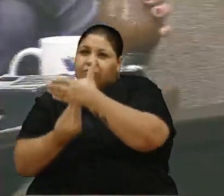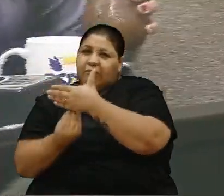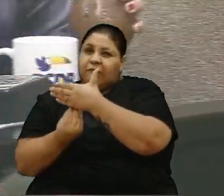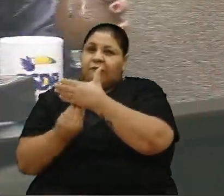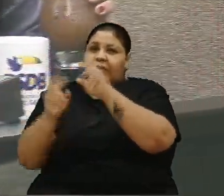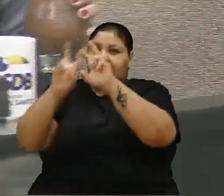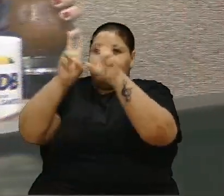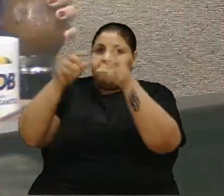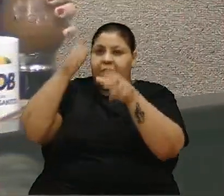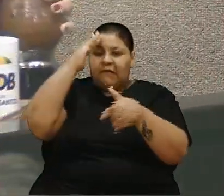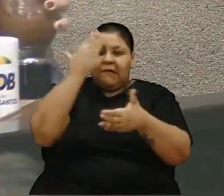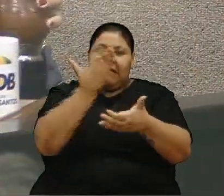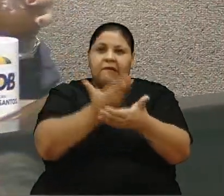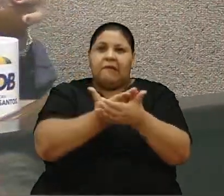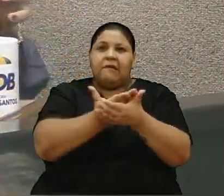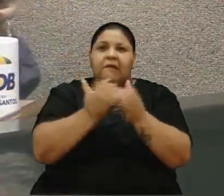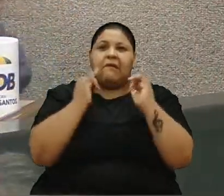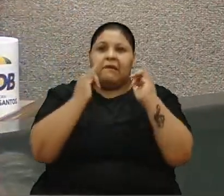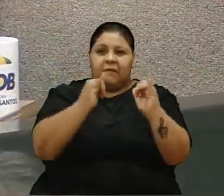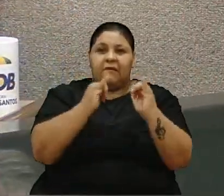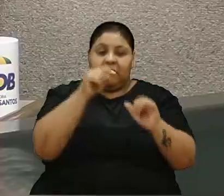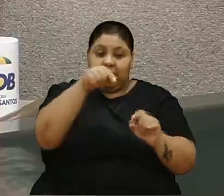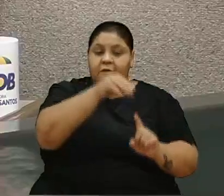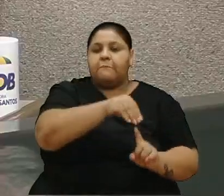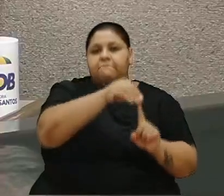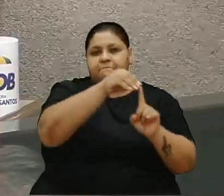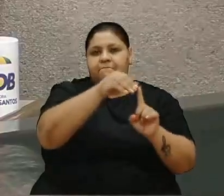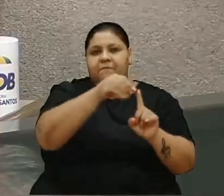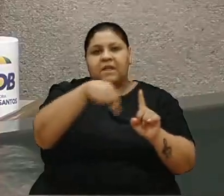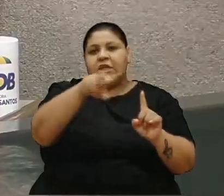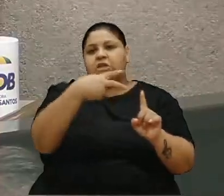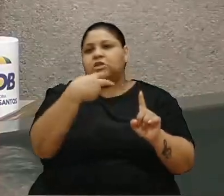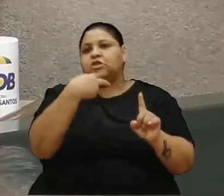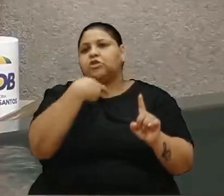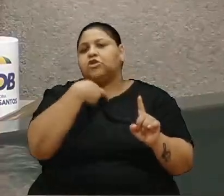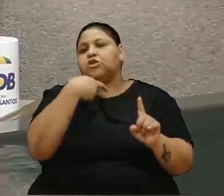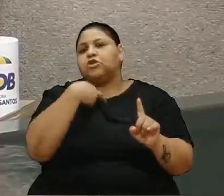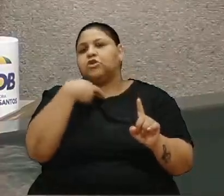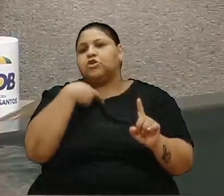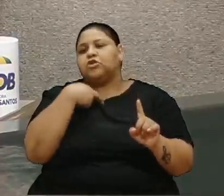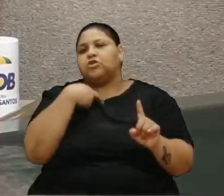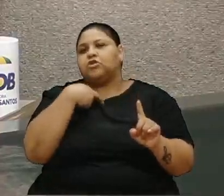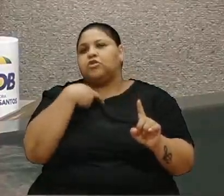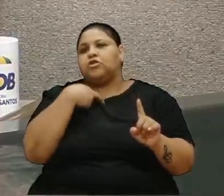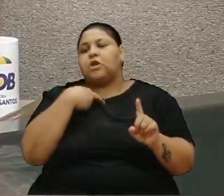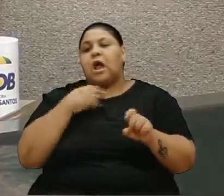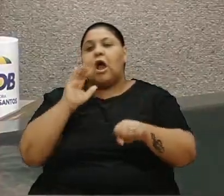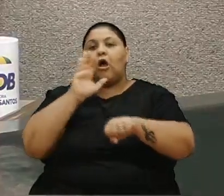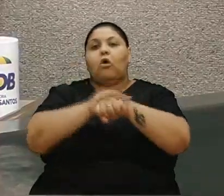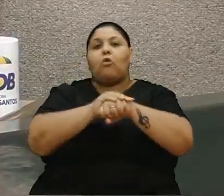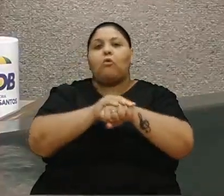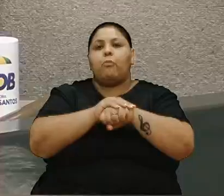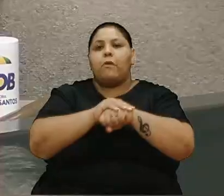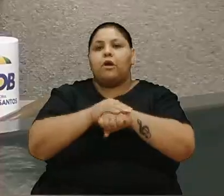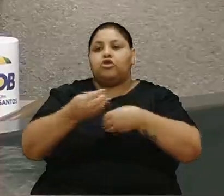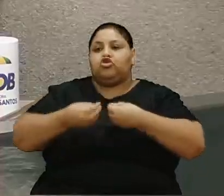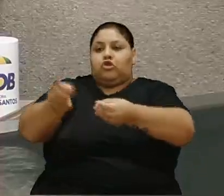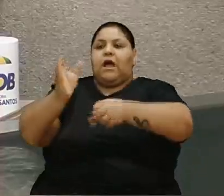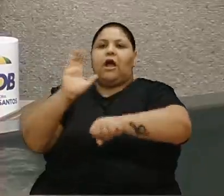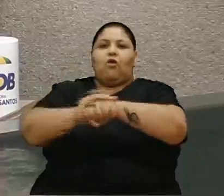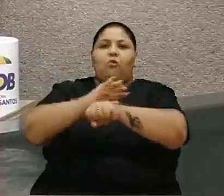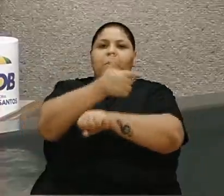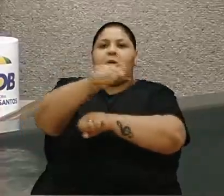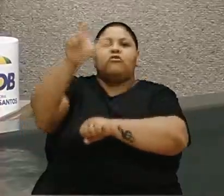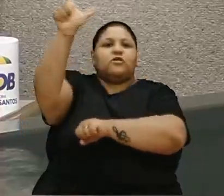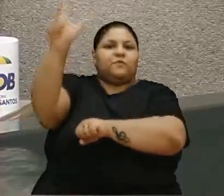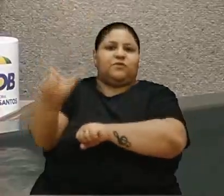acredito que transporte público, sim, é prioridade. A gente não pode jogar para cima dos outros uma responsabilidade que também é